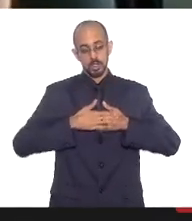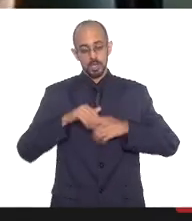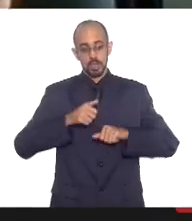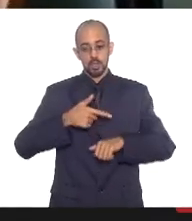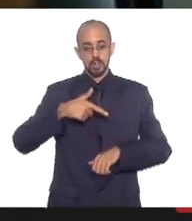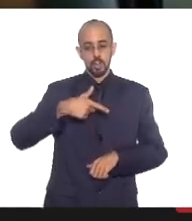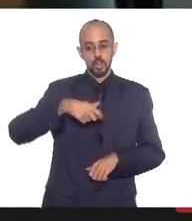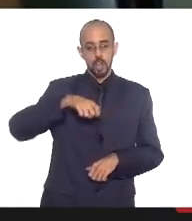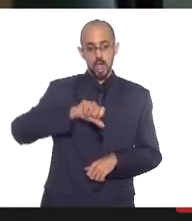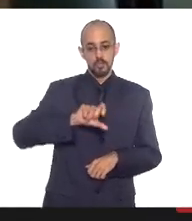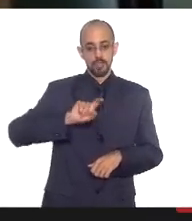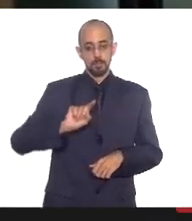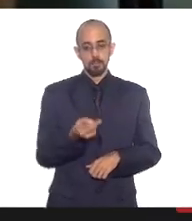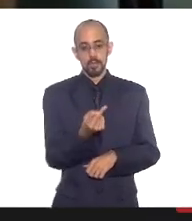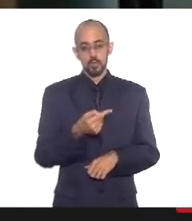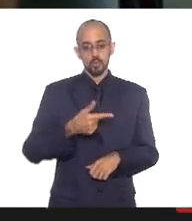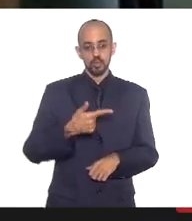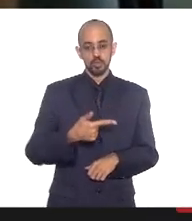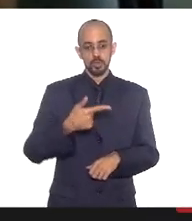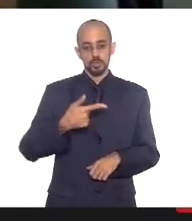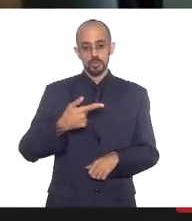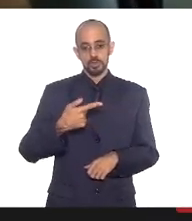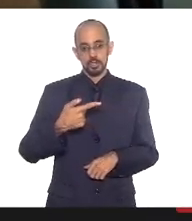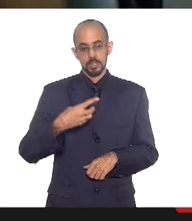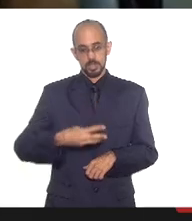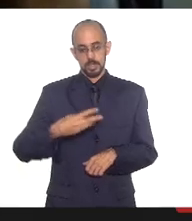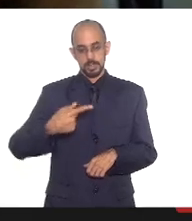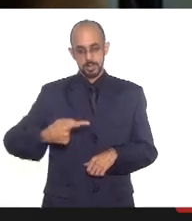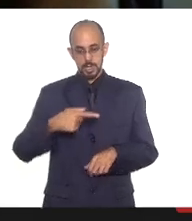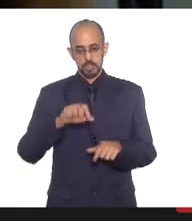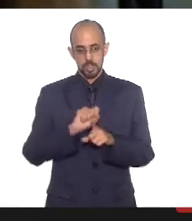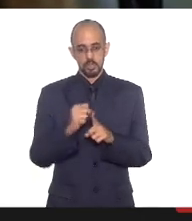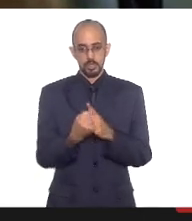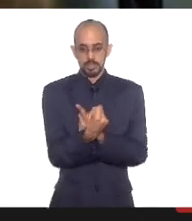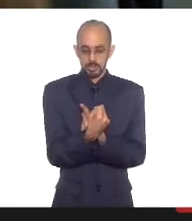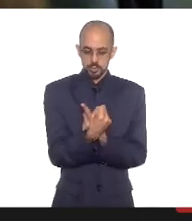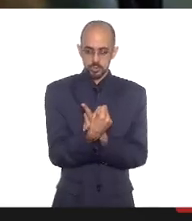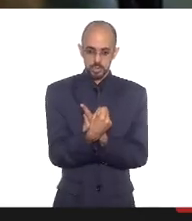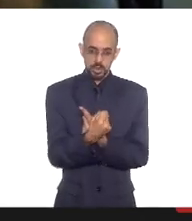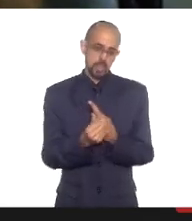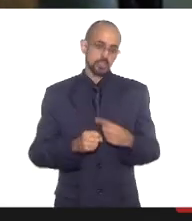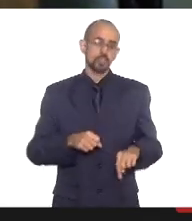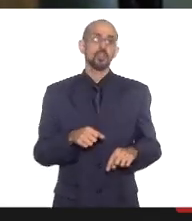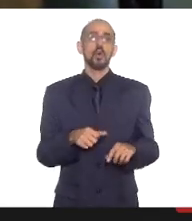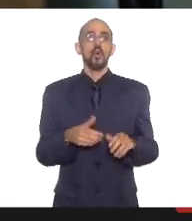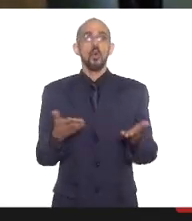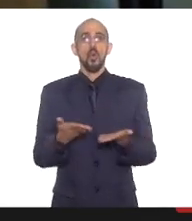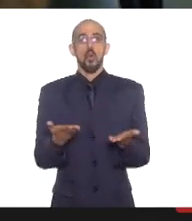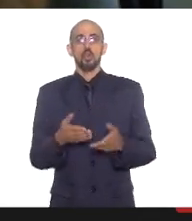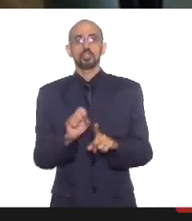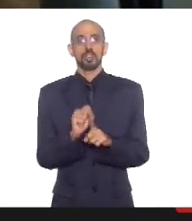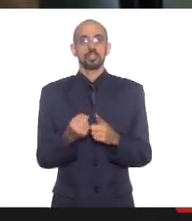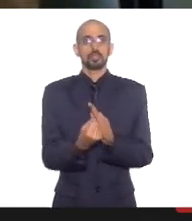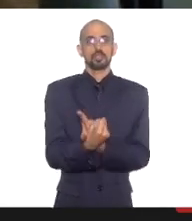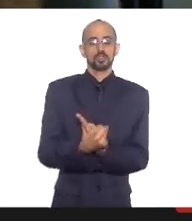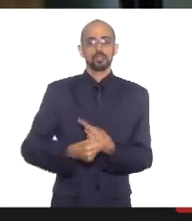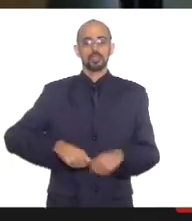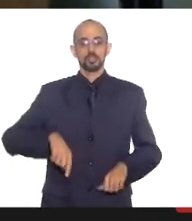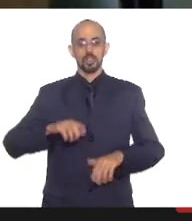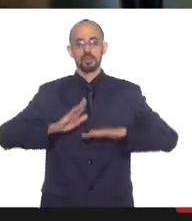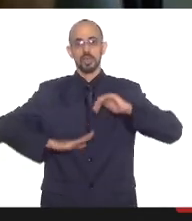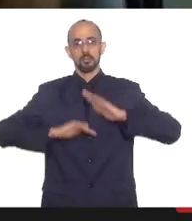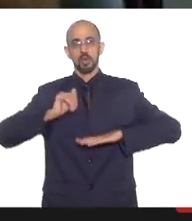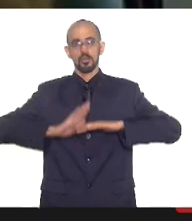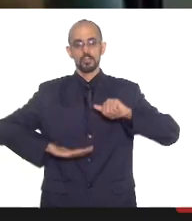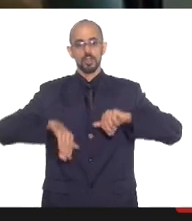que trata dos da Assistência Social lembrando que hoje os assistentes sociais por serem considerados